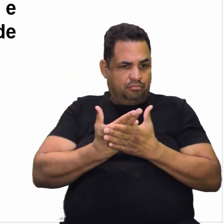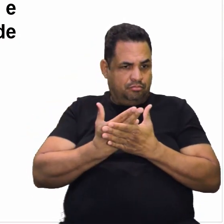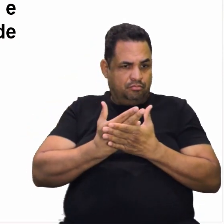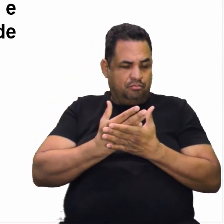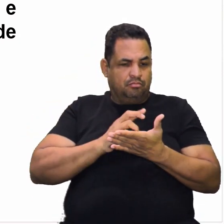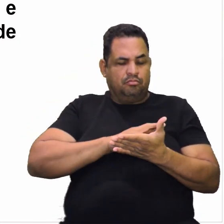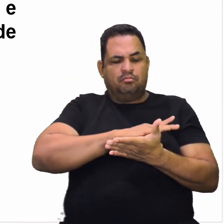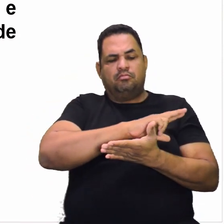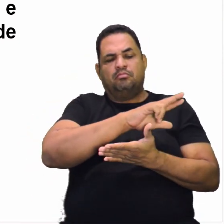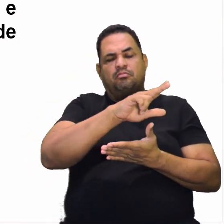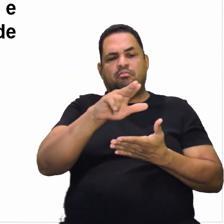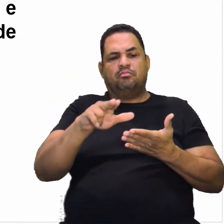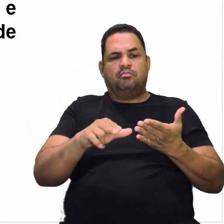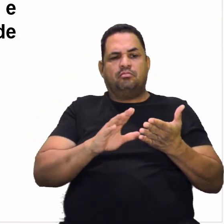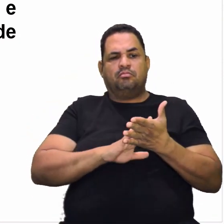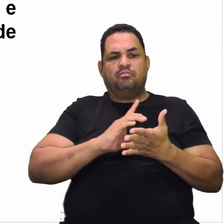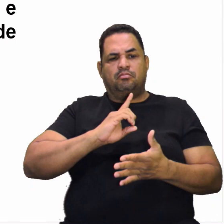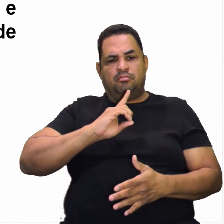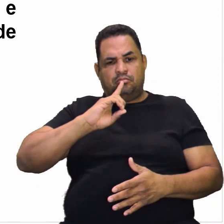politeístas,